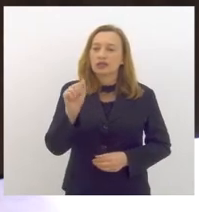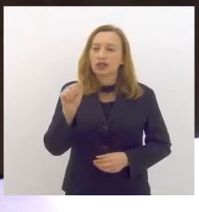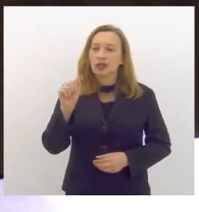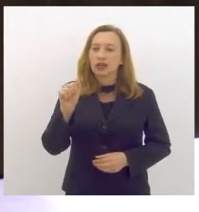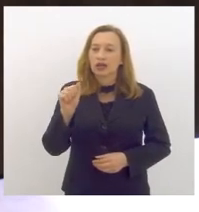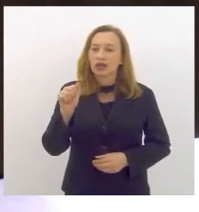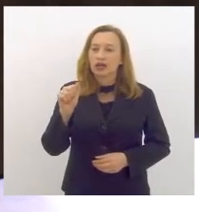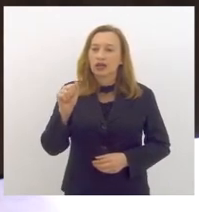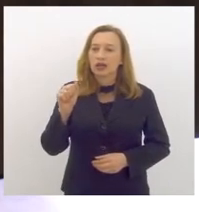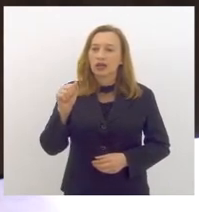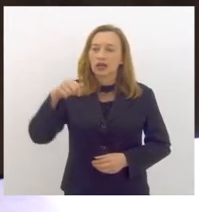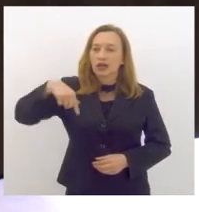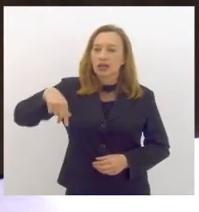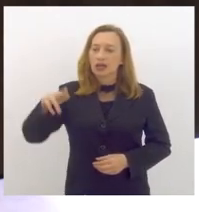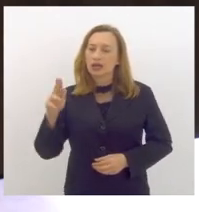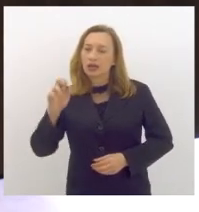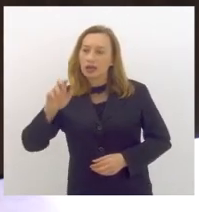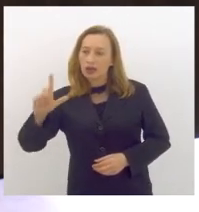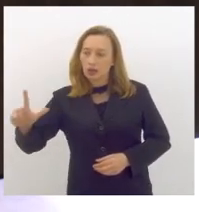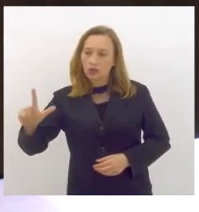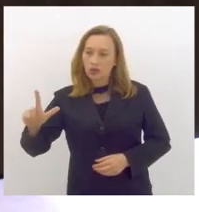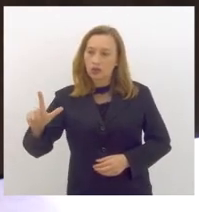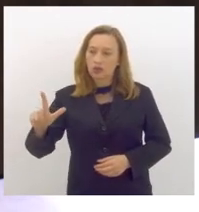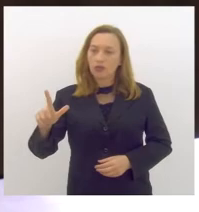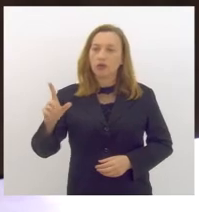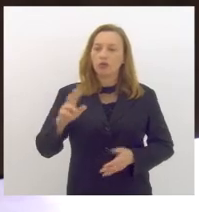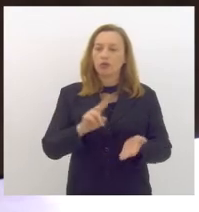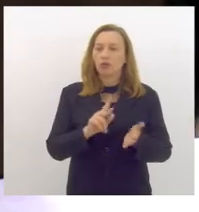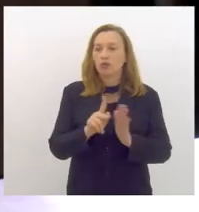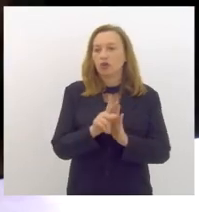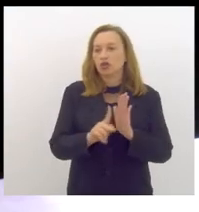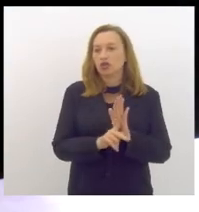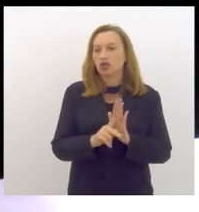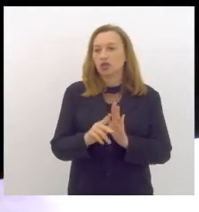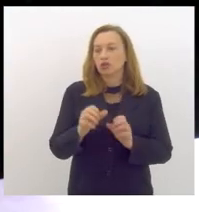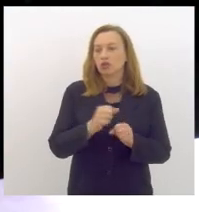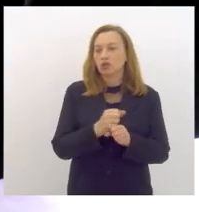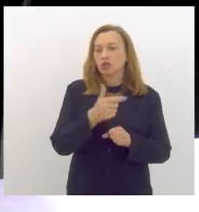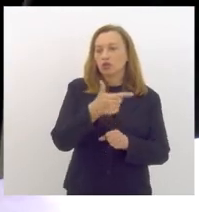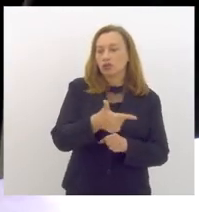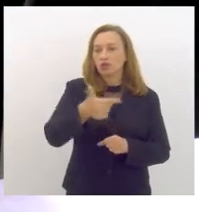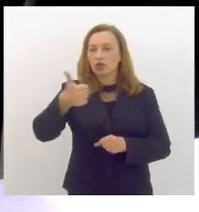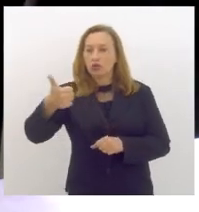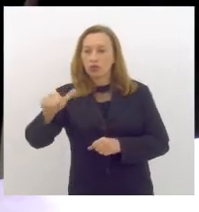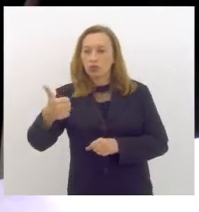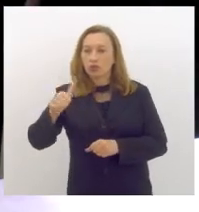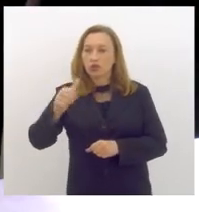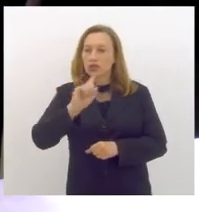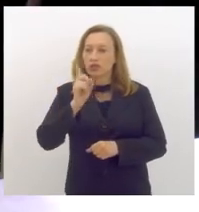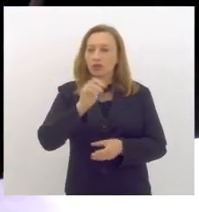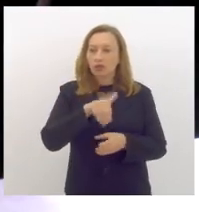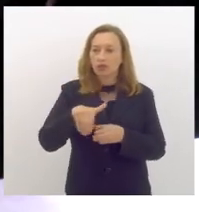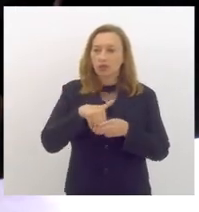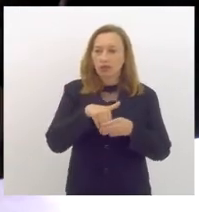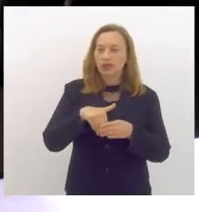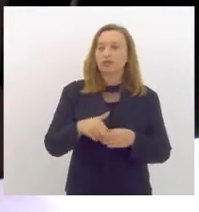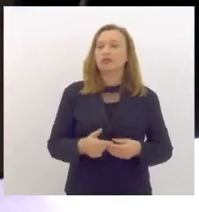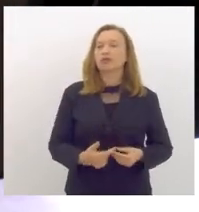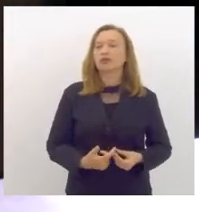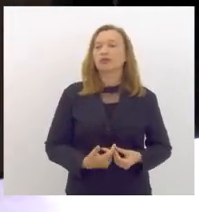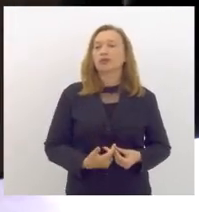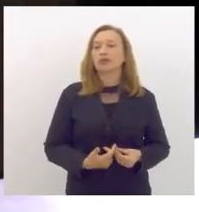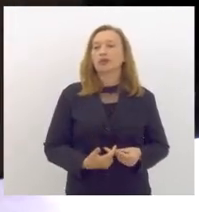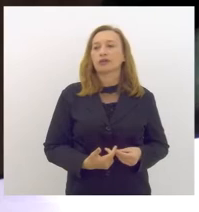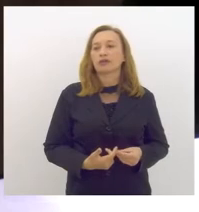projeto de 2011, senhor presidente, que até hoje não foi votado.